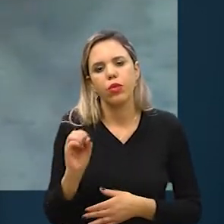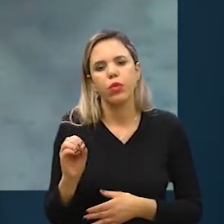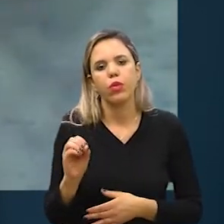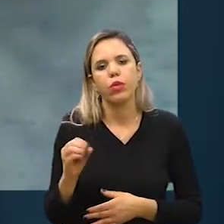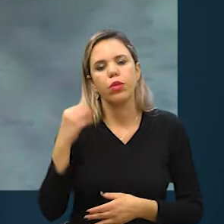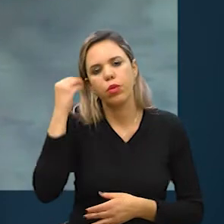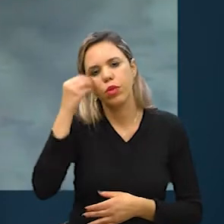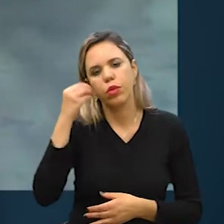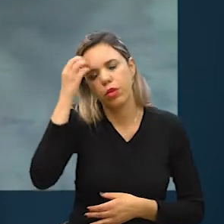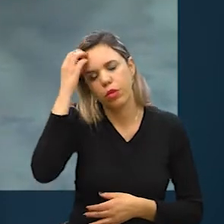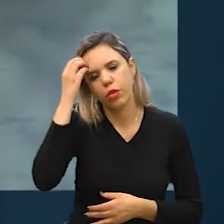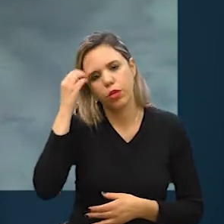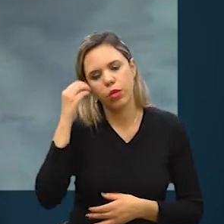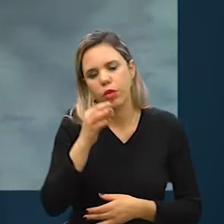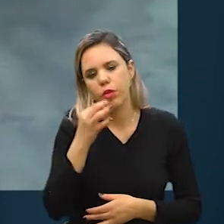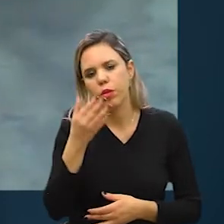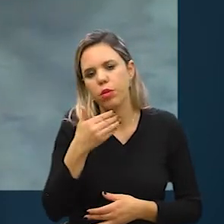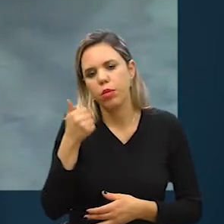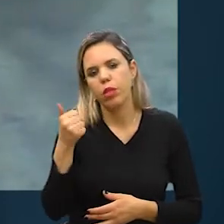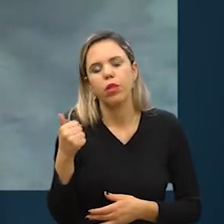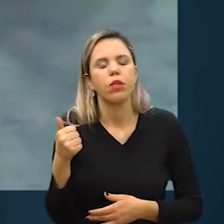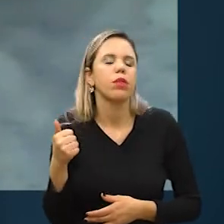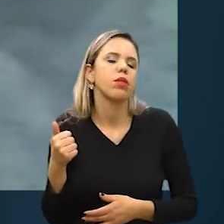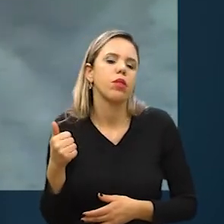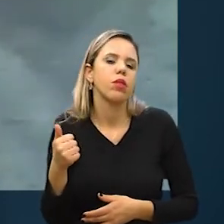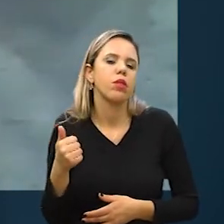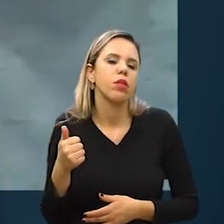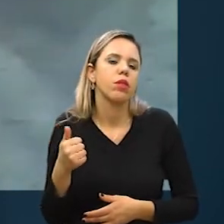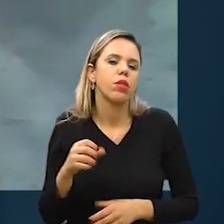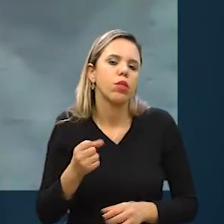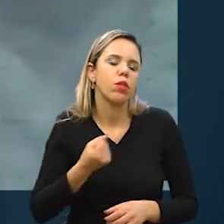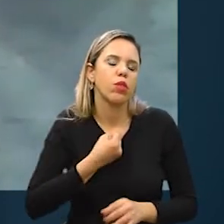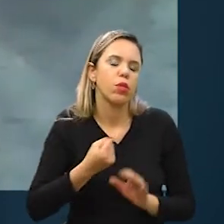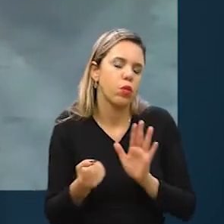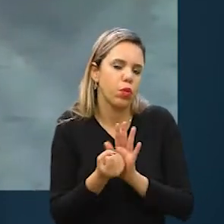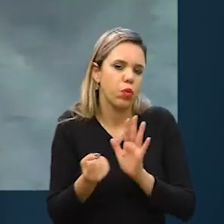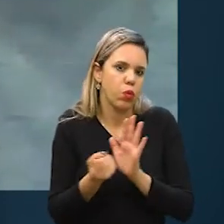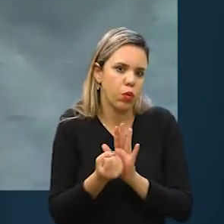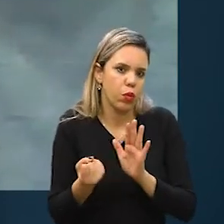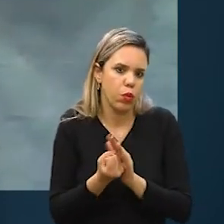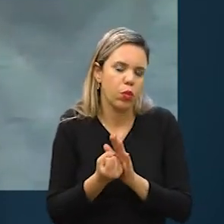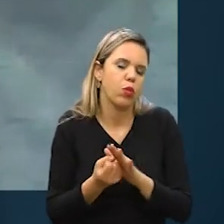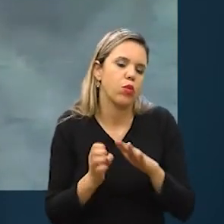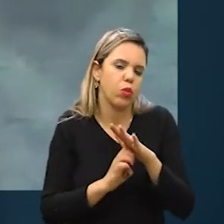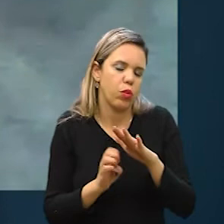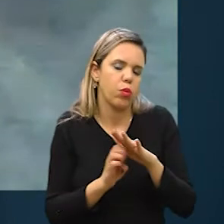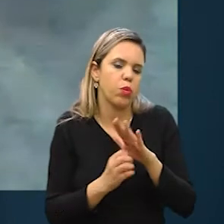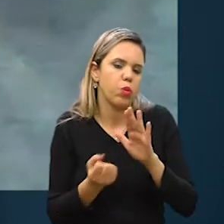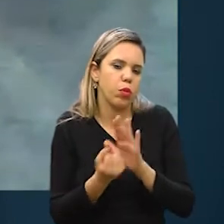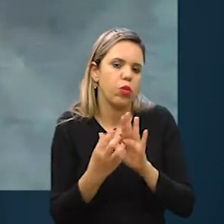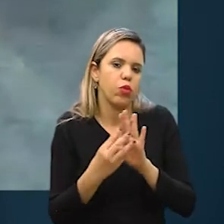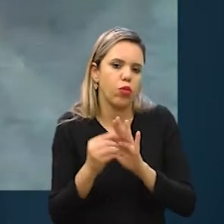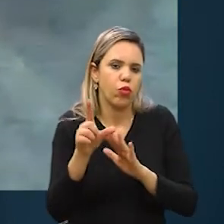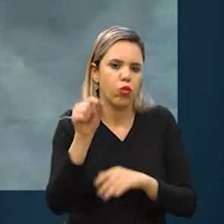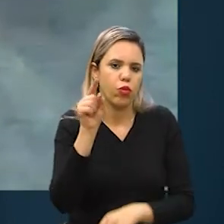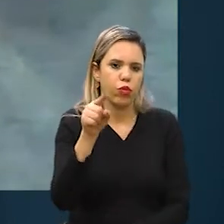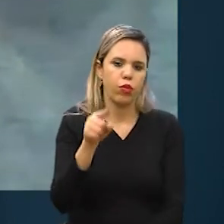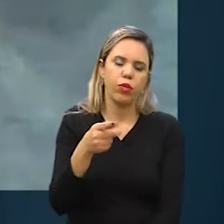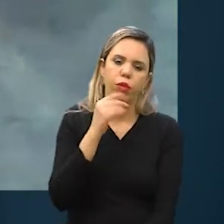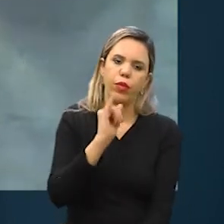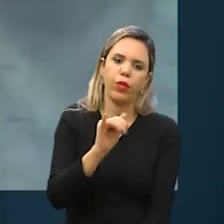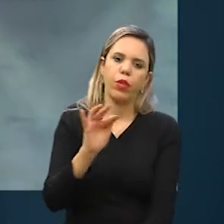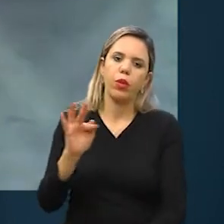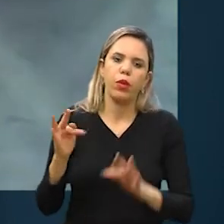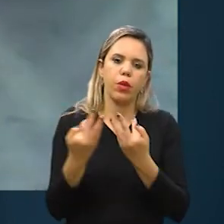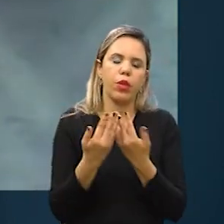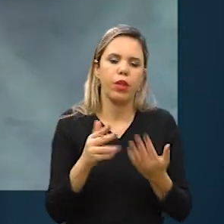do zero com experiência, com um DNA de suporte ao franqueado, eu escolhi você, falei